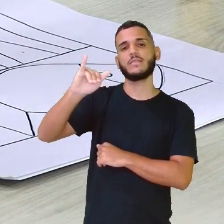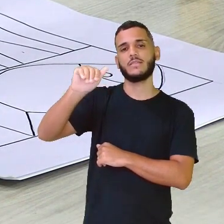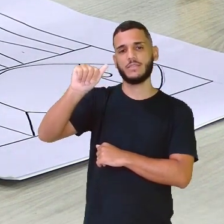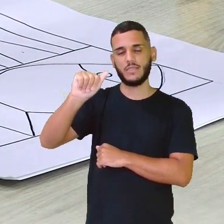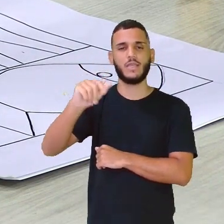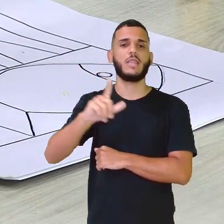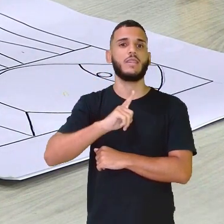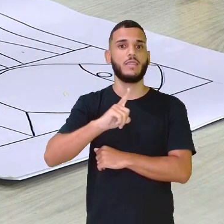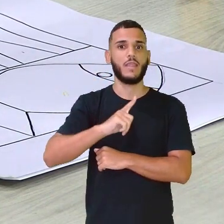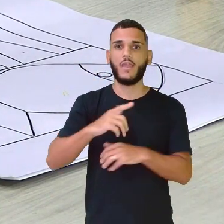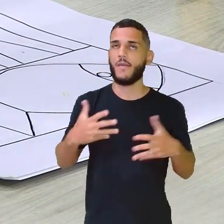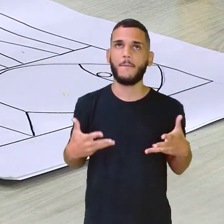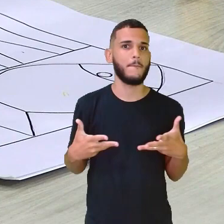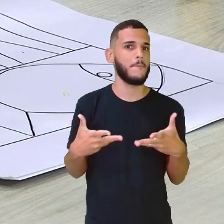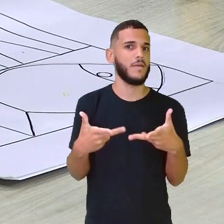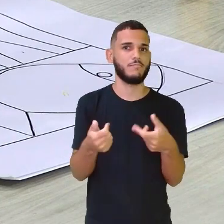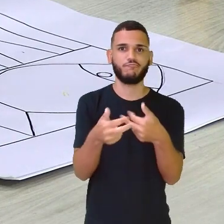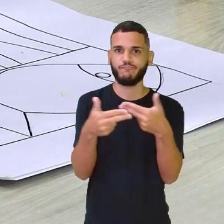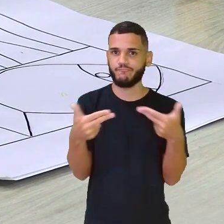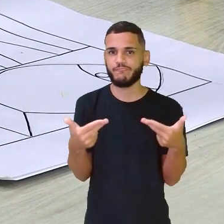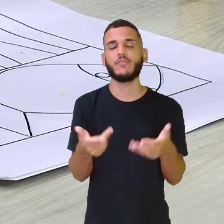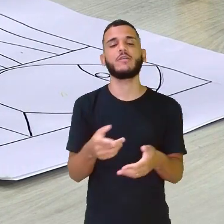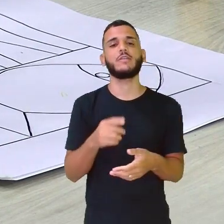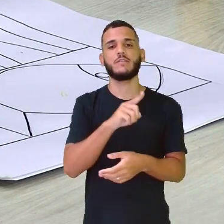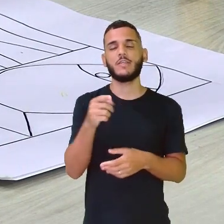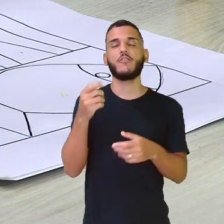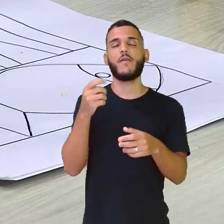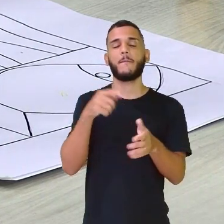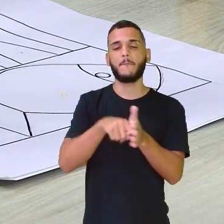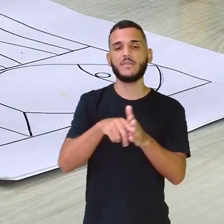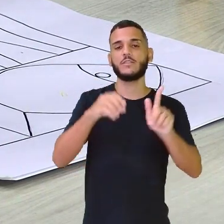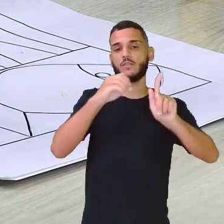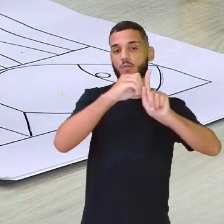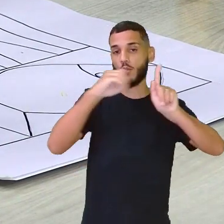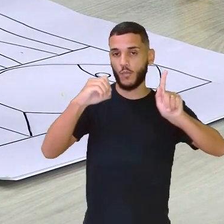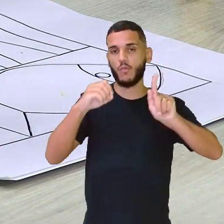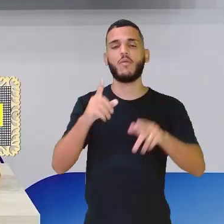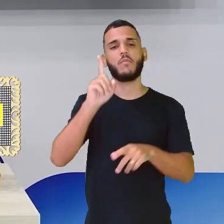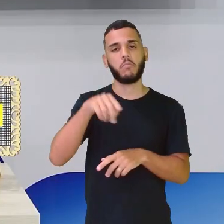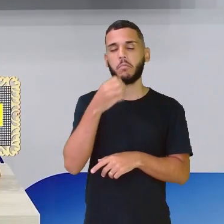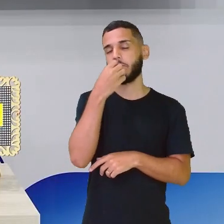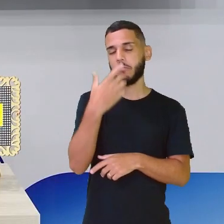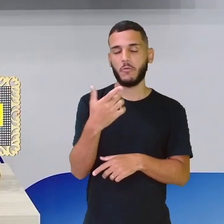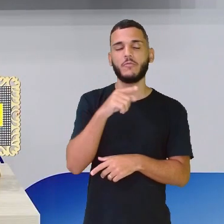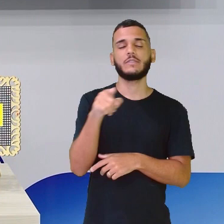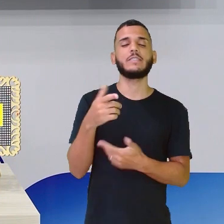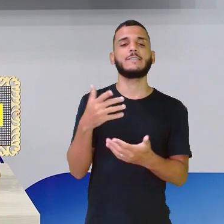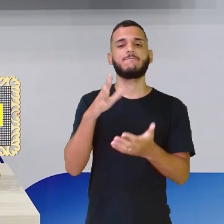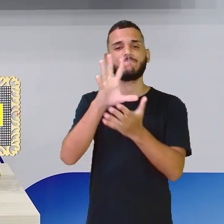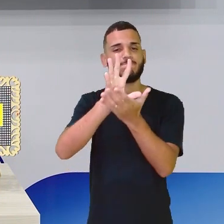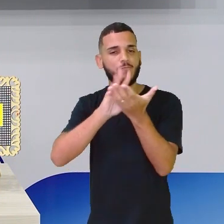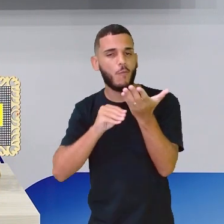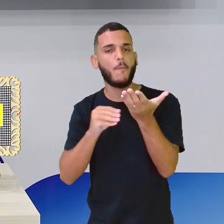pesquisando e fazendo aí na casa de vocês. É muito interessante a gente fazer esse trabalho de reprodução das